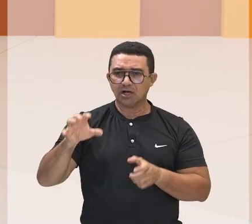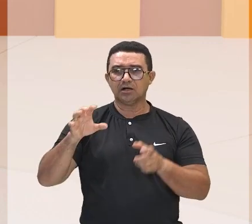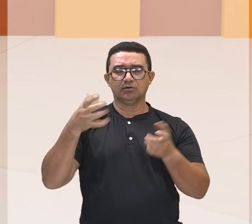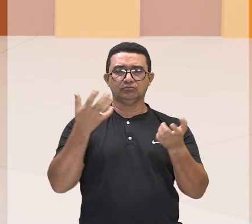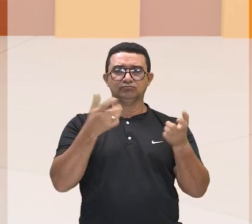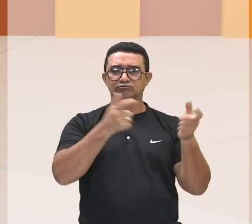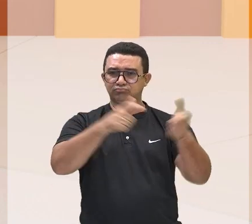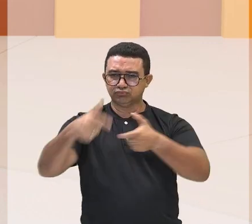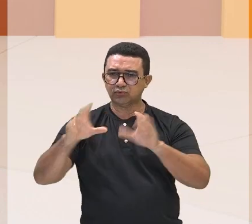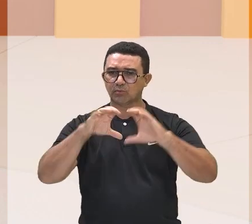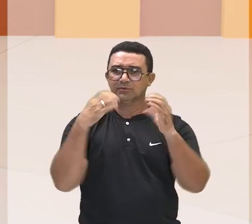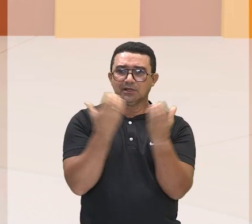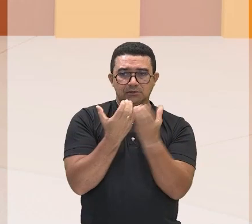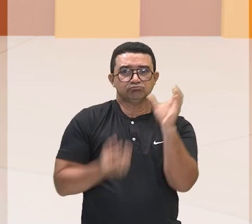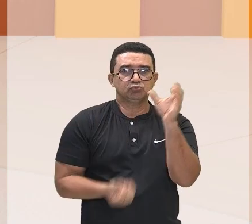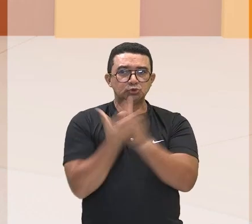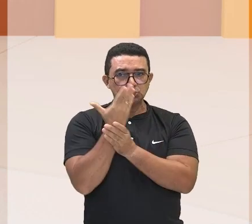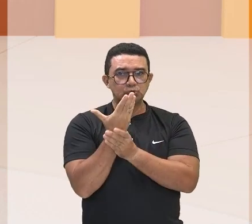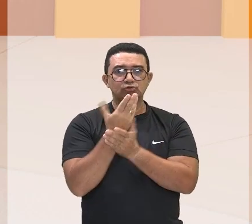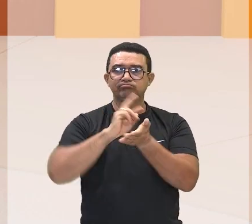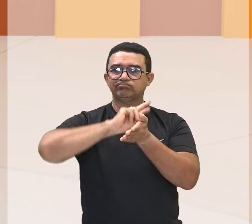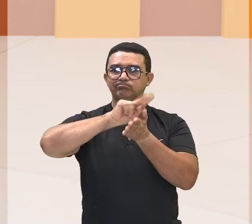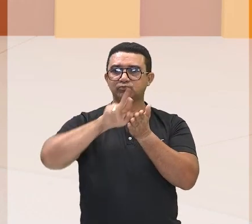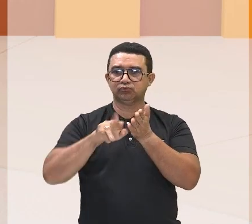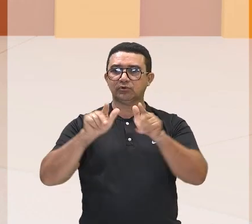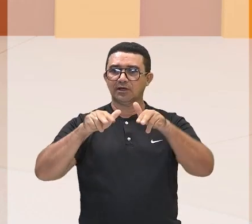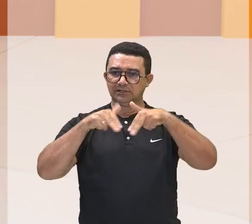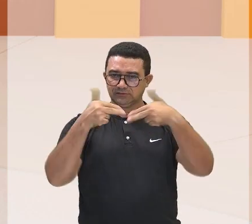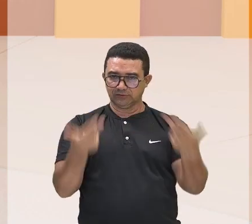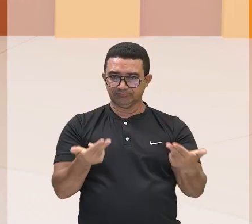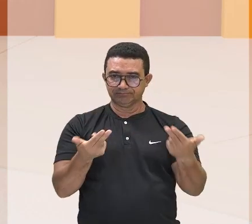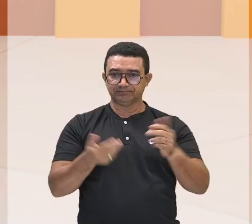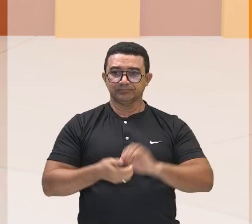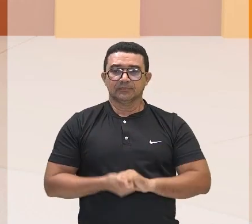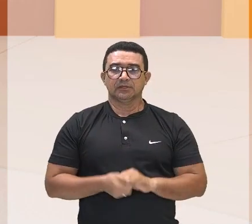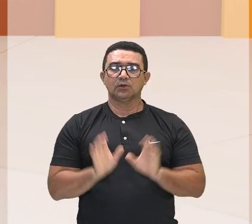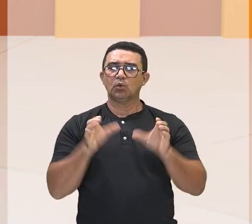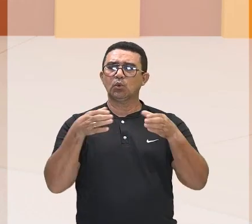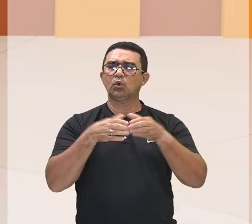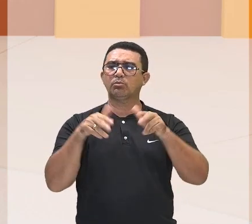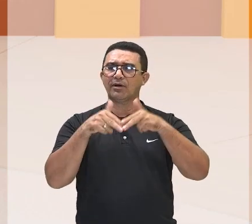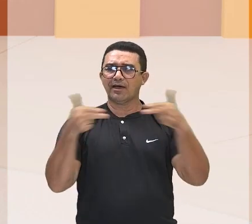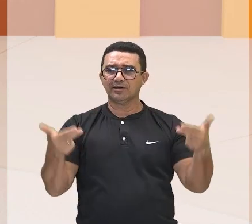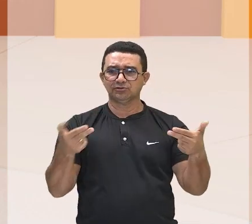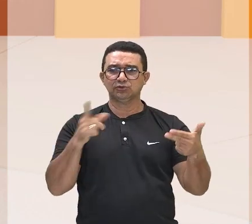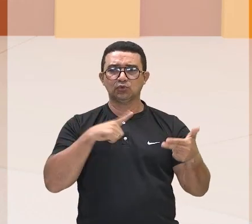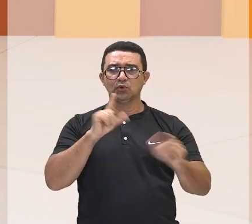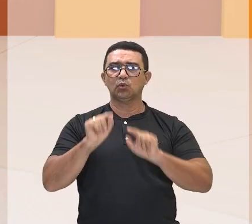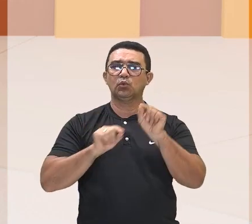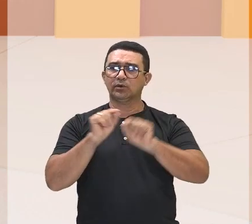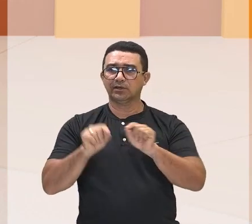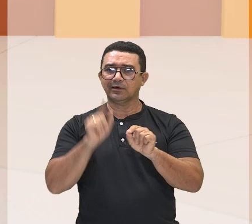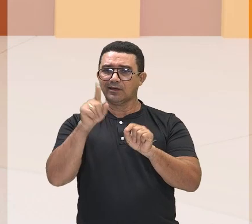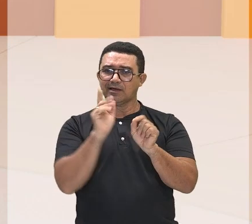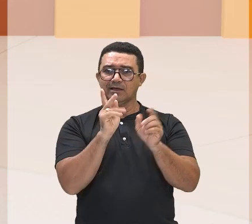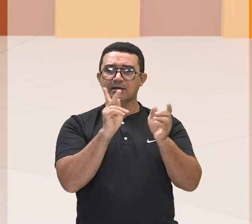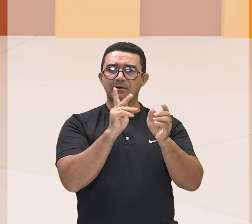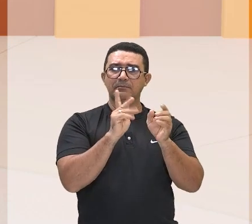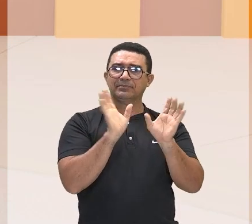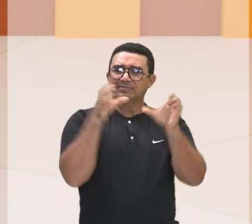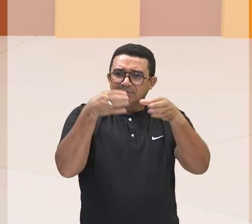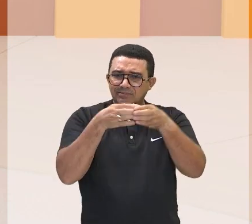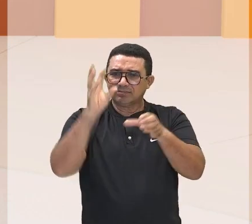tipos de etnias, tá? E esses grupos étnicos, gente, eles vão ser compostos aí por pessoas, que acabam